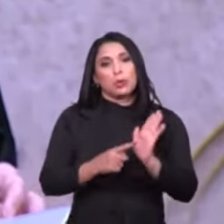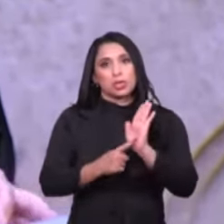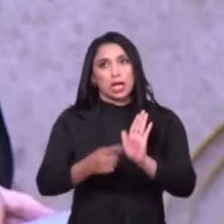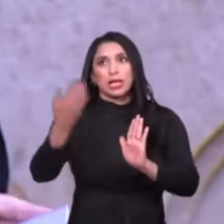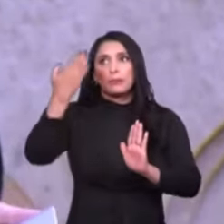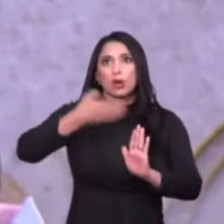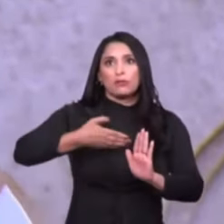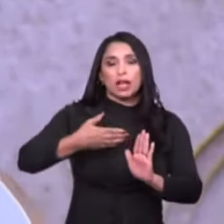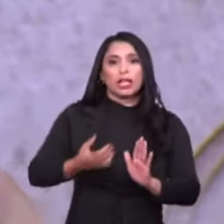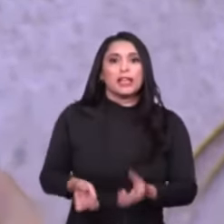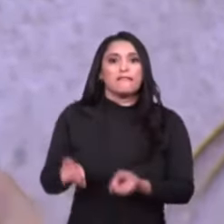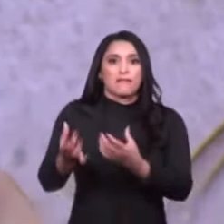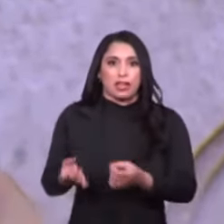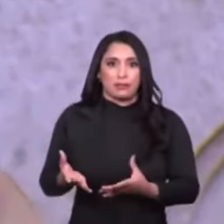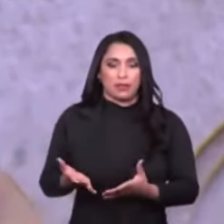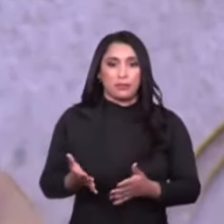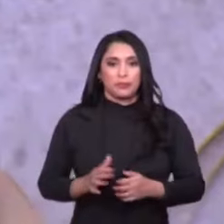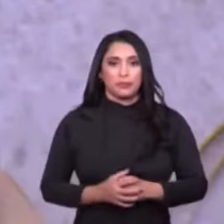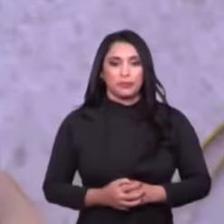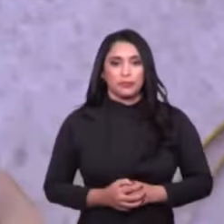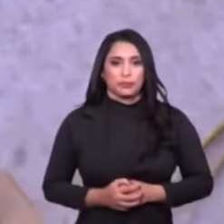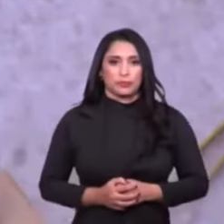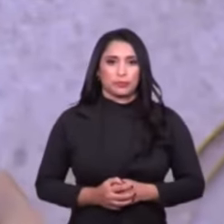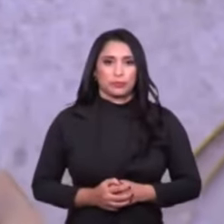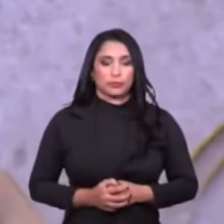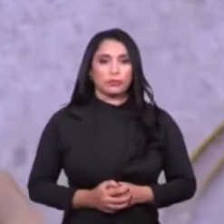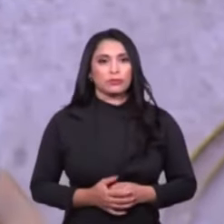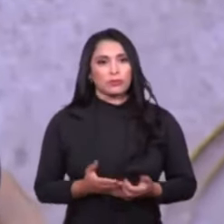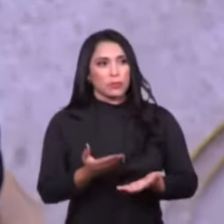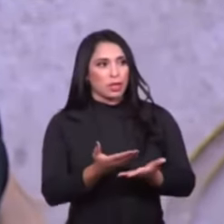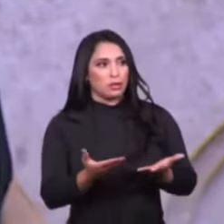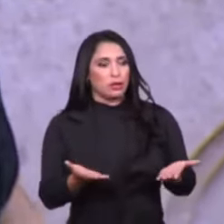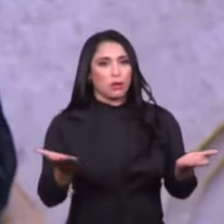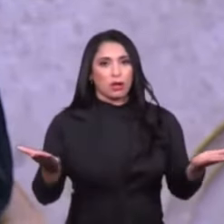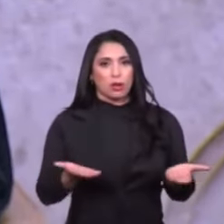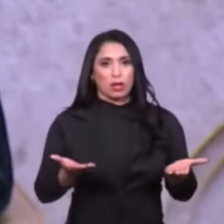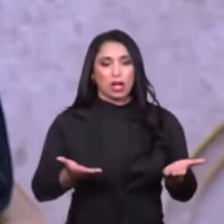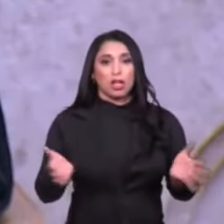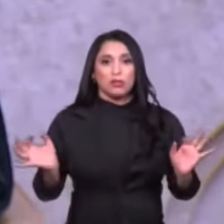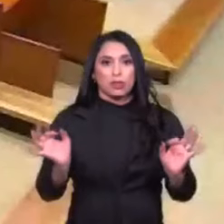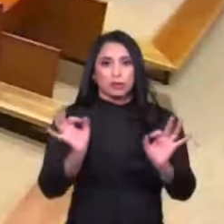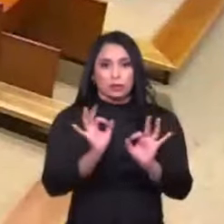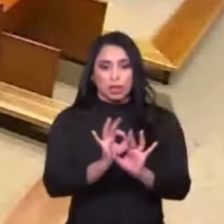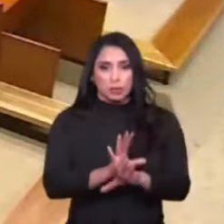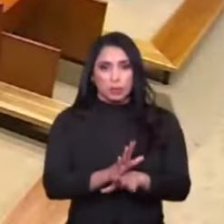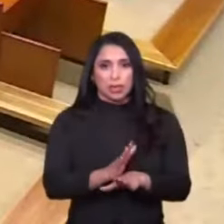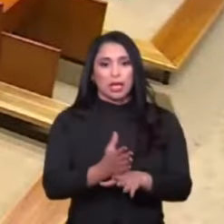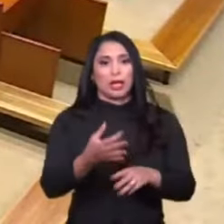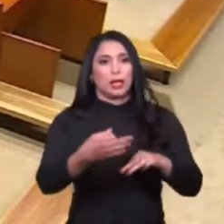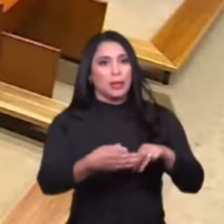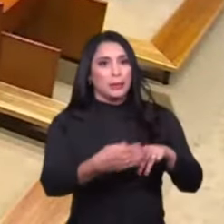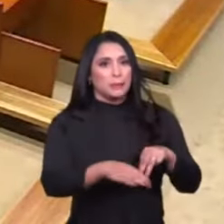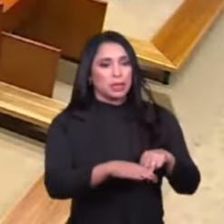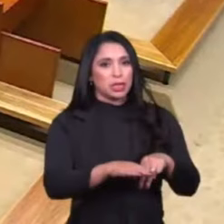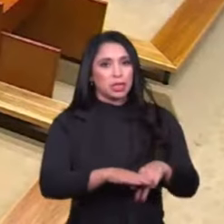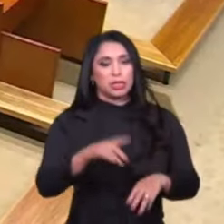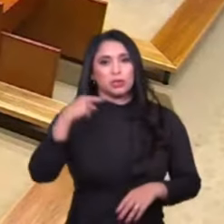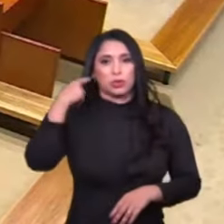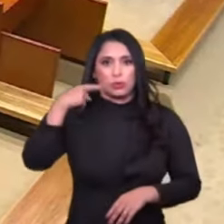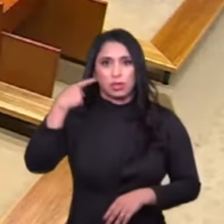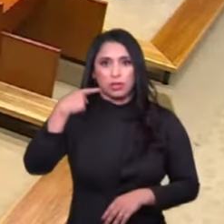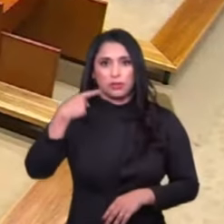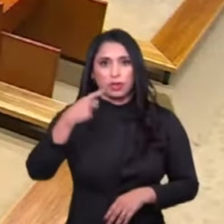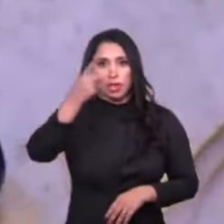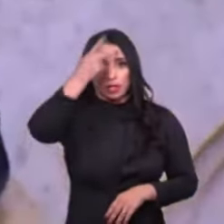E aqui eu concluo, prezados colegas, senhores advogados, o público que nos assiste,